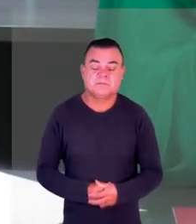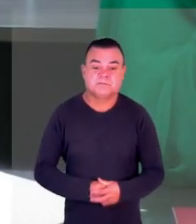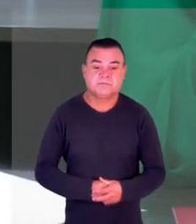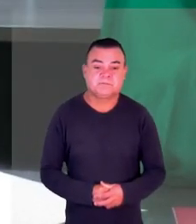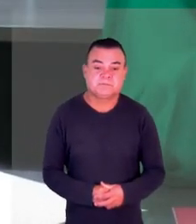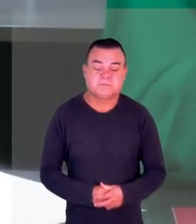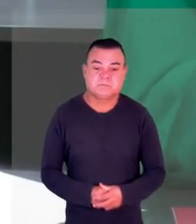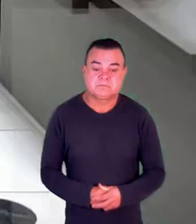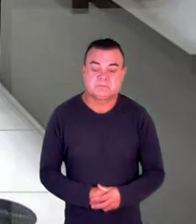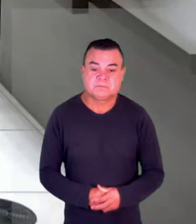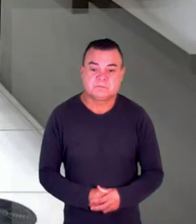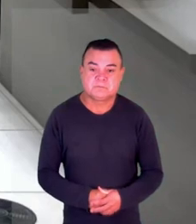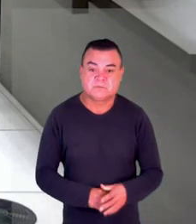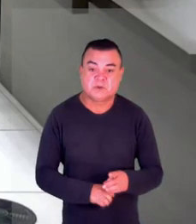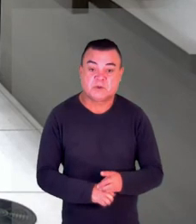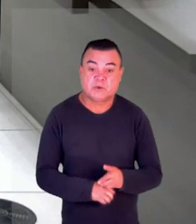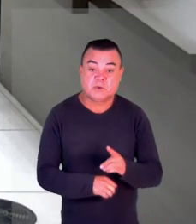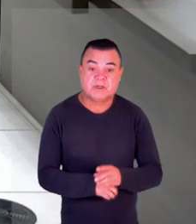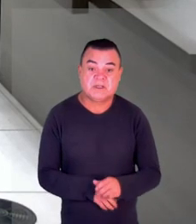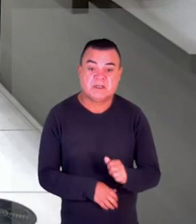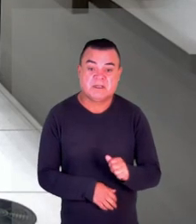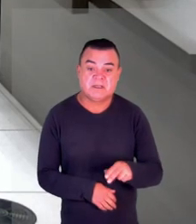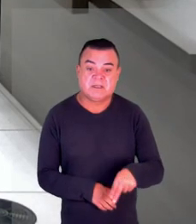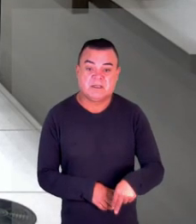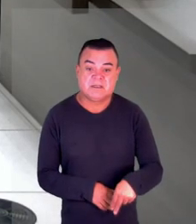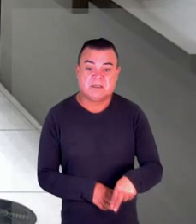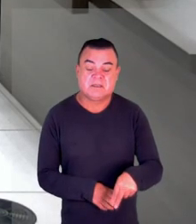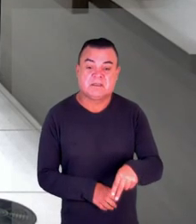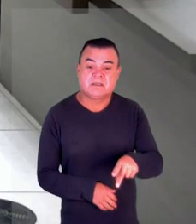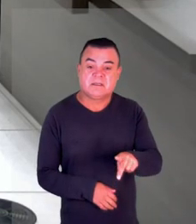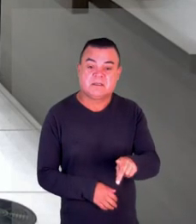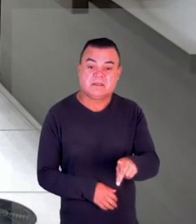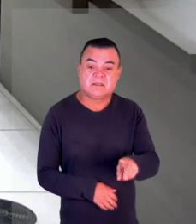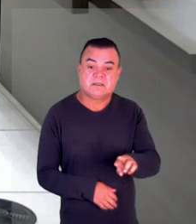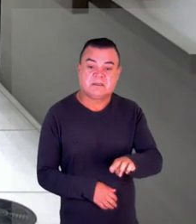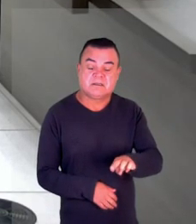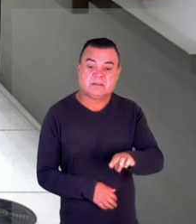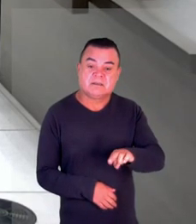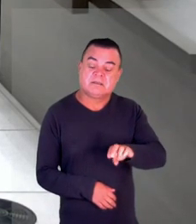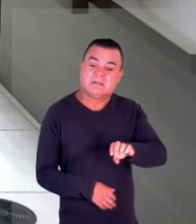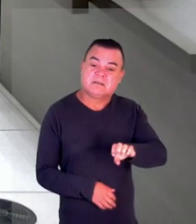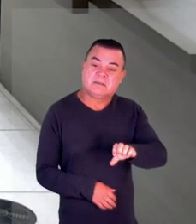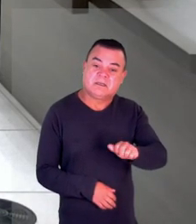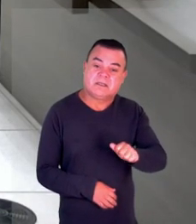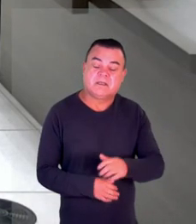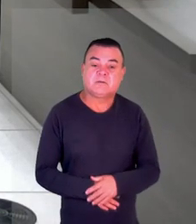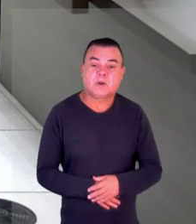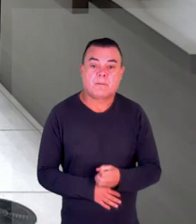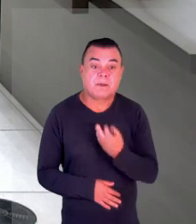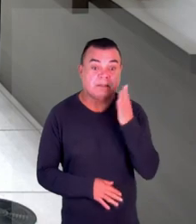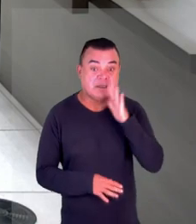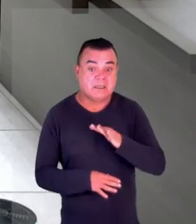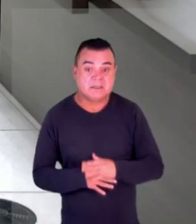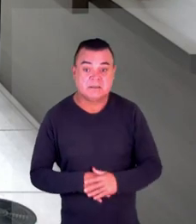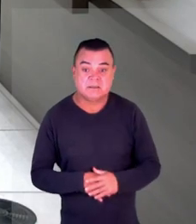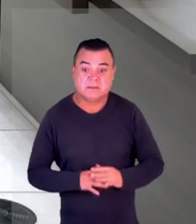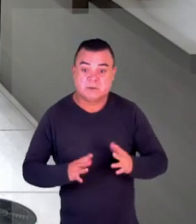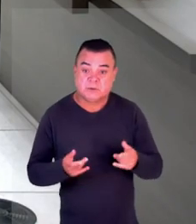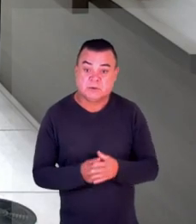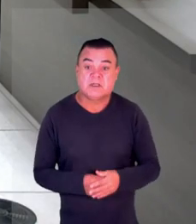Barcelos Boa tarde a todos e a todas parabéns pelo evento realmente necessário e